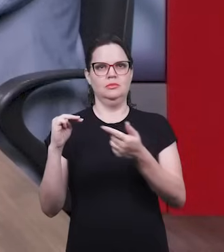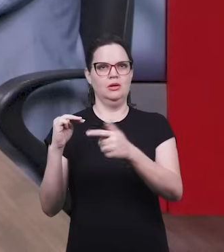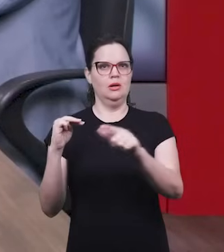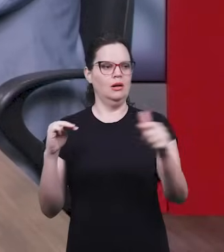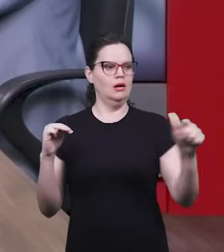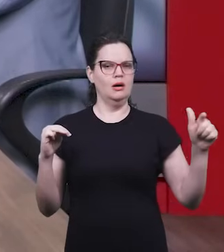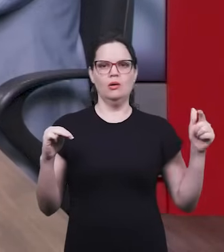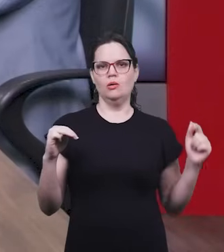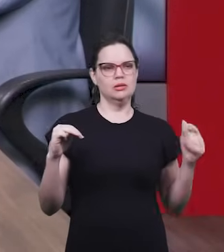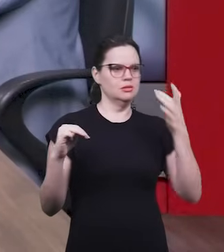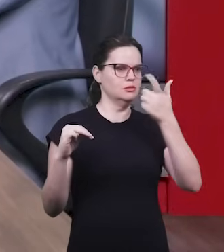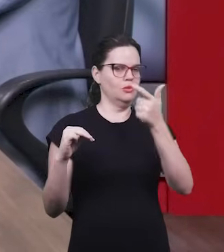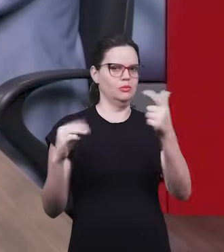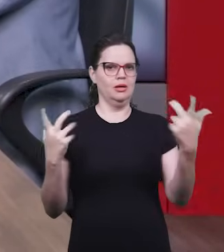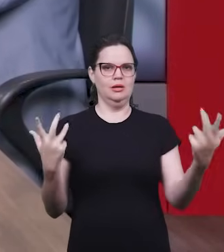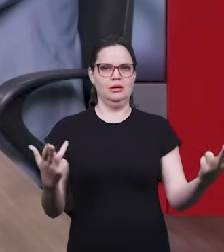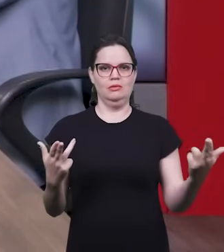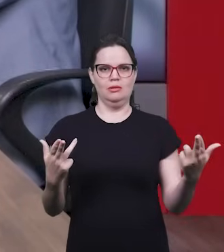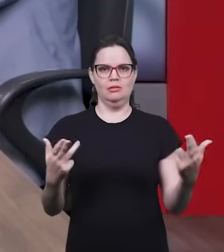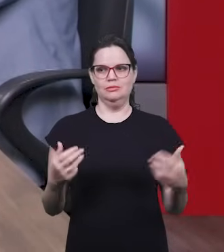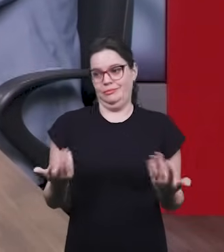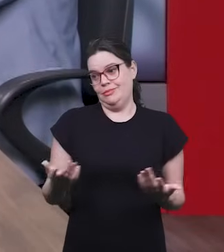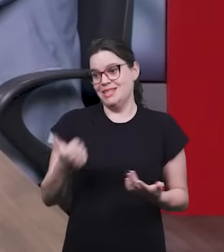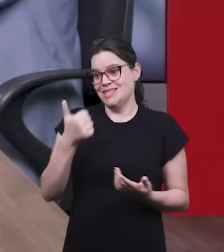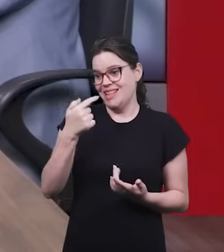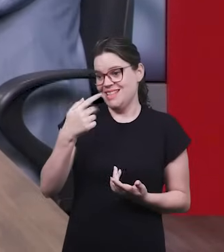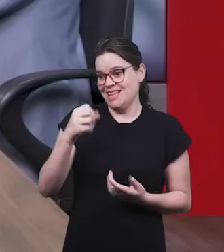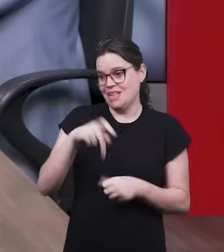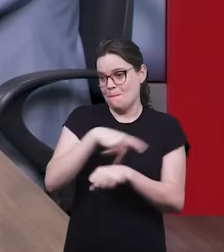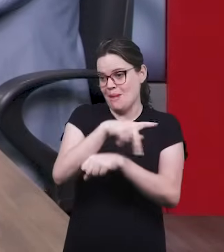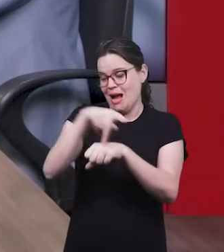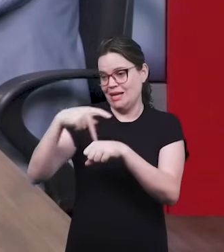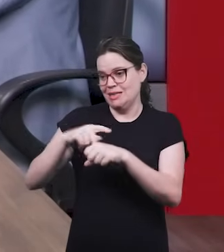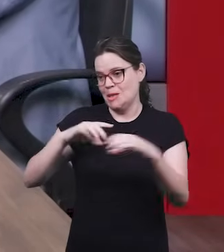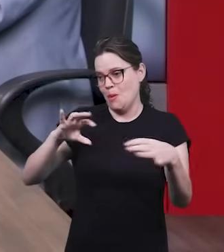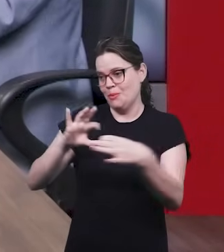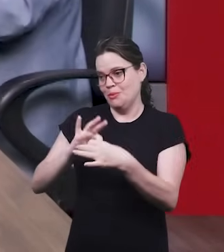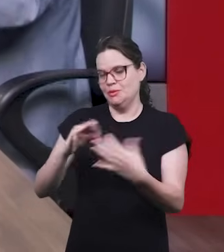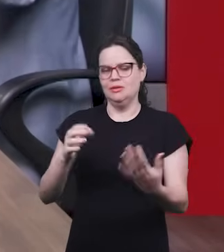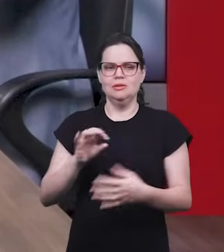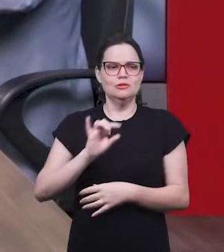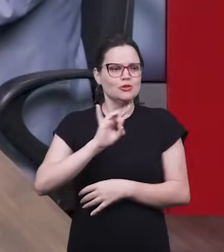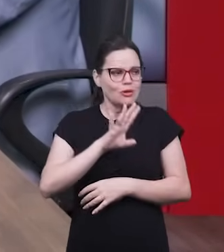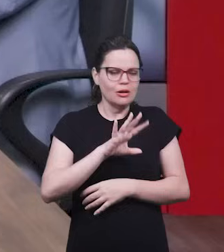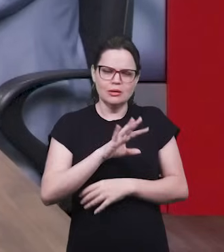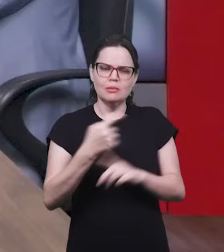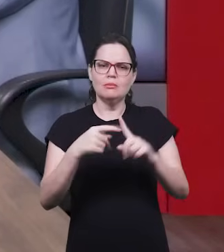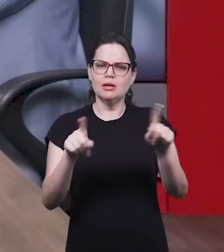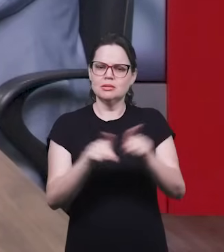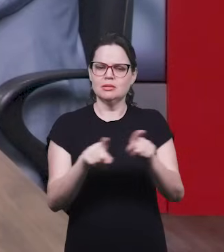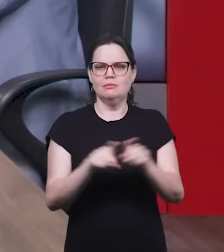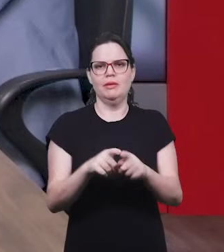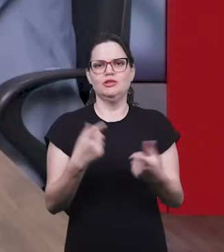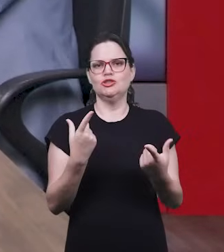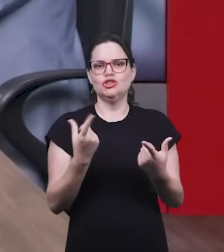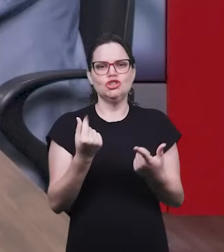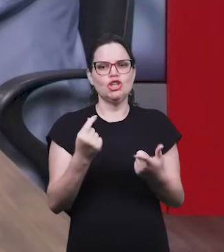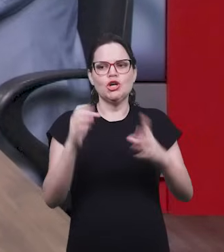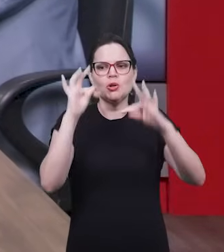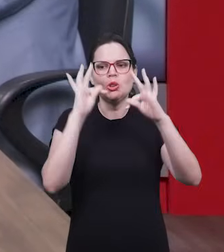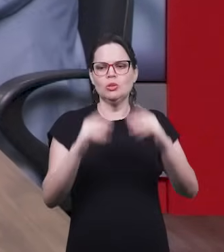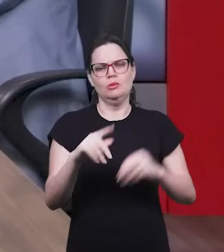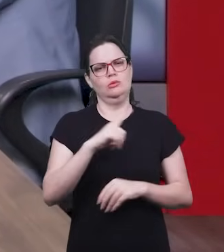concebeu. 170 países, né? Não, mas é só isso, né? Nós temos hoje aquilo que é um recurso, né? Para